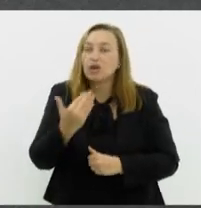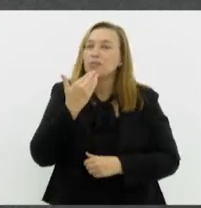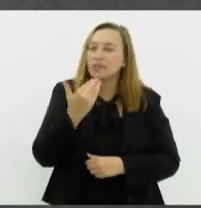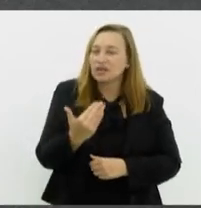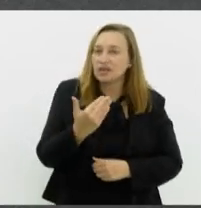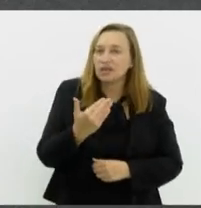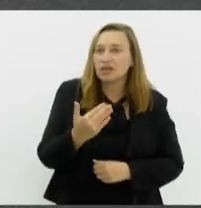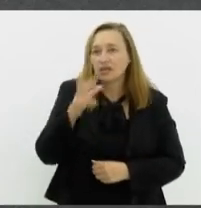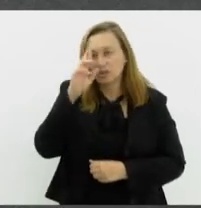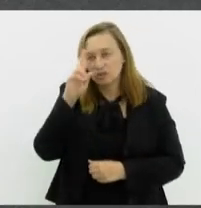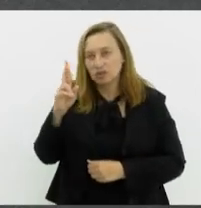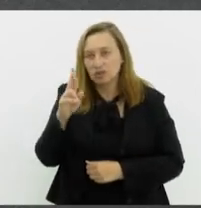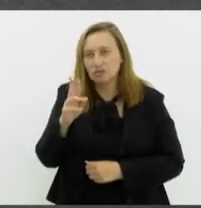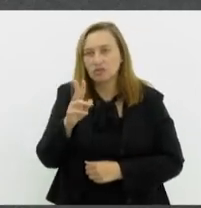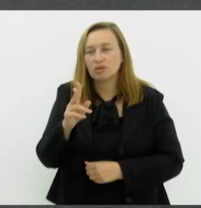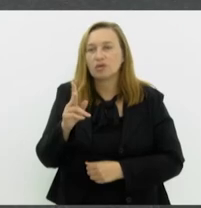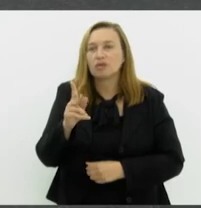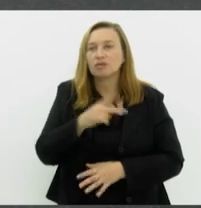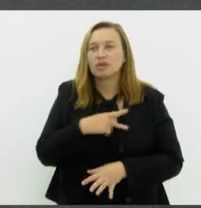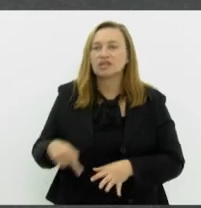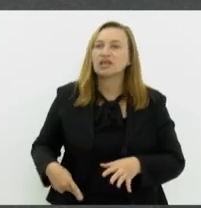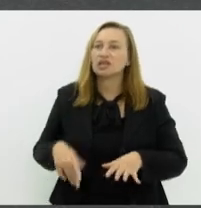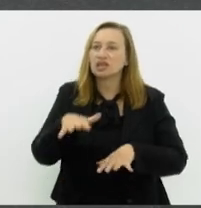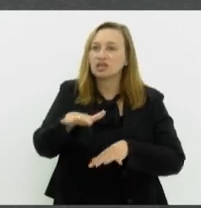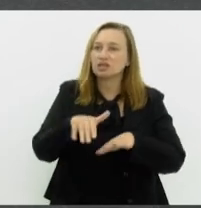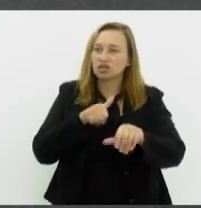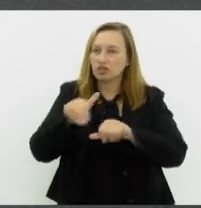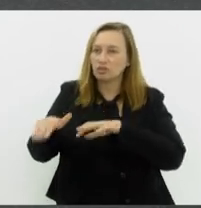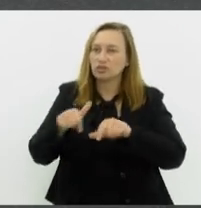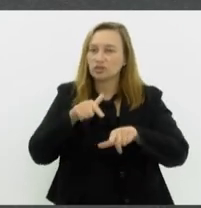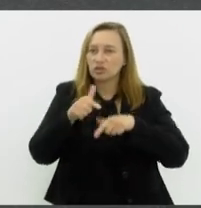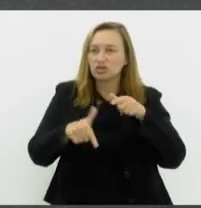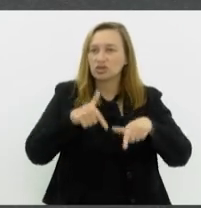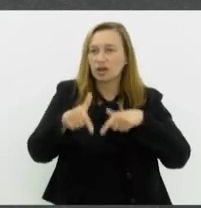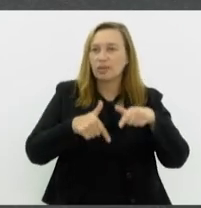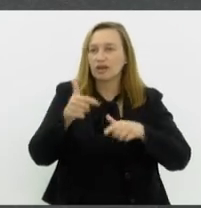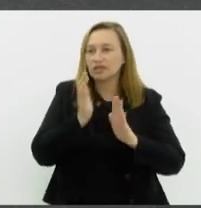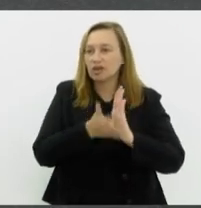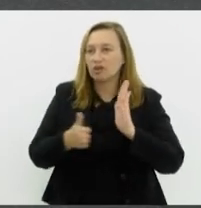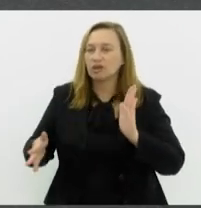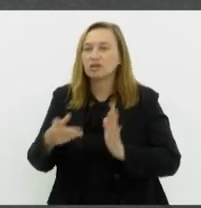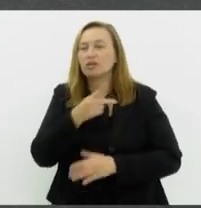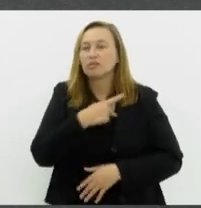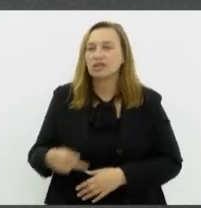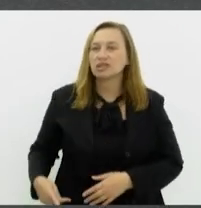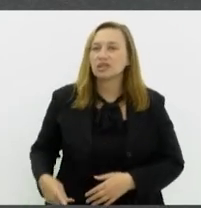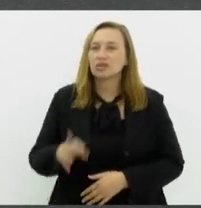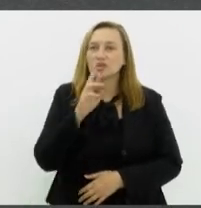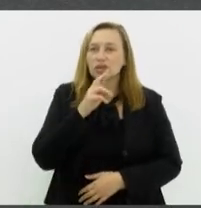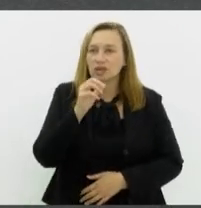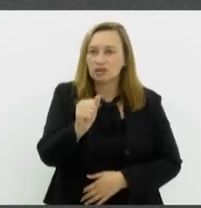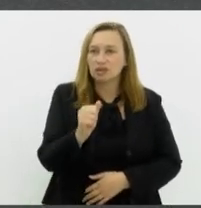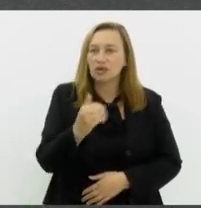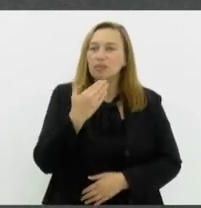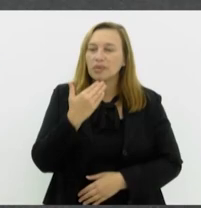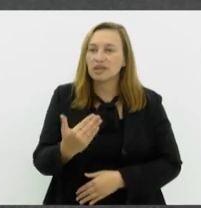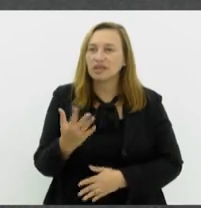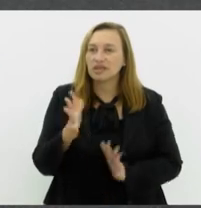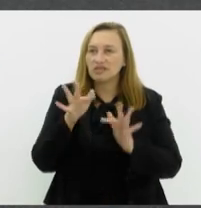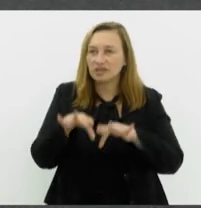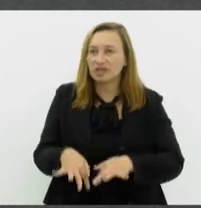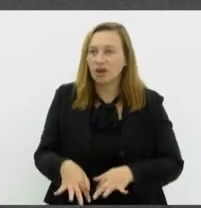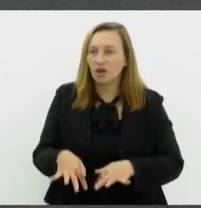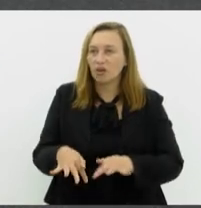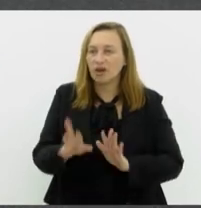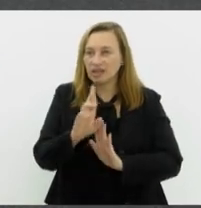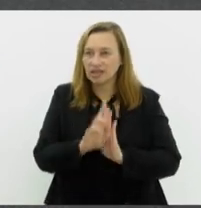Vossa Excelência chame os trabalhos à ordem para o presidente Rodrigo Amorim pedir a forma de redação final.